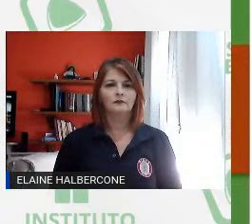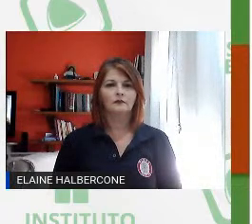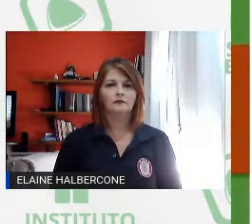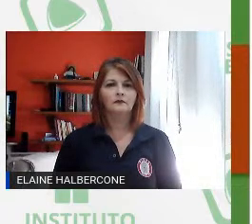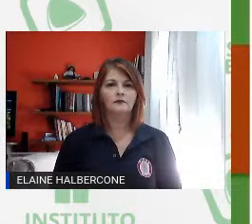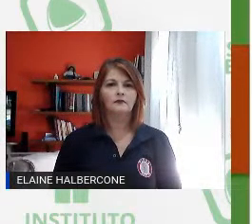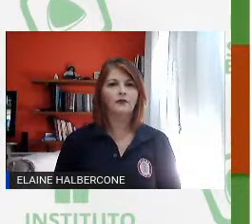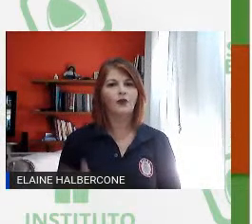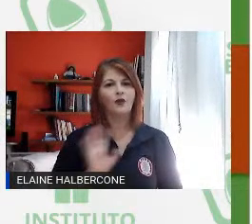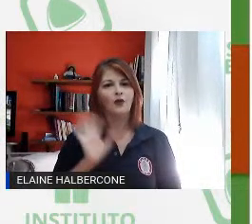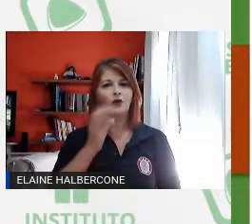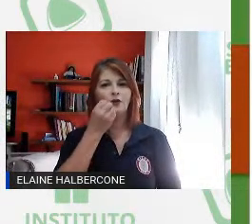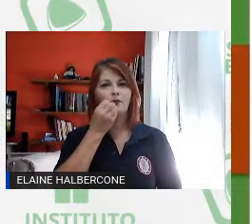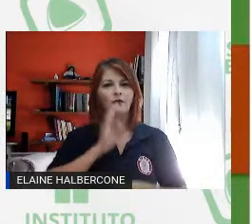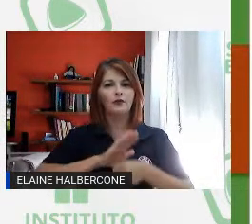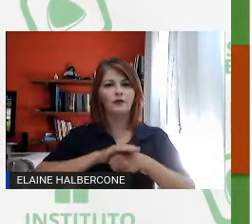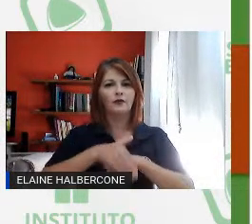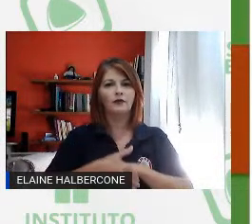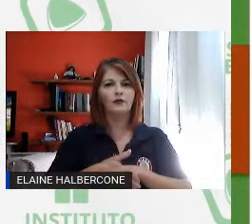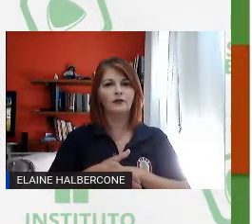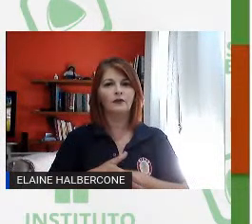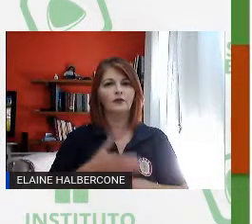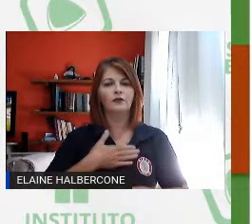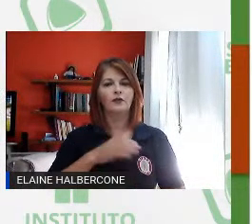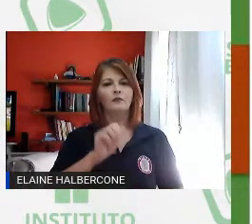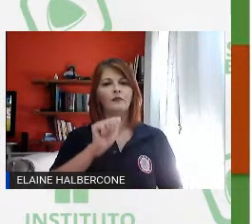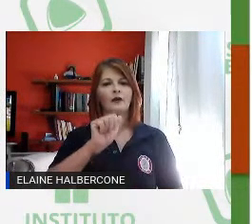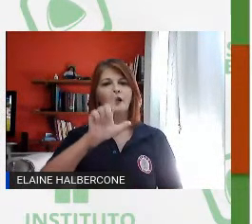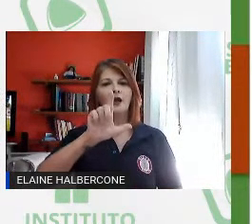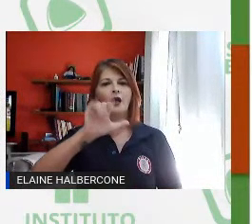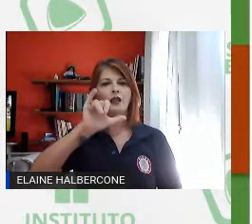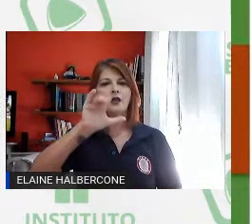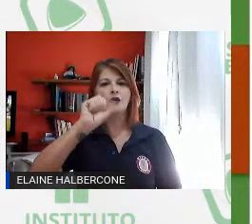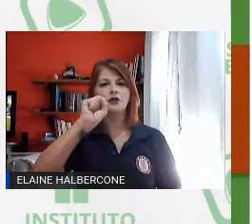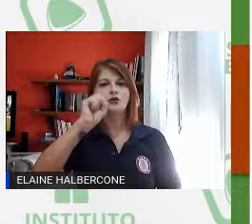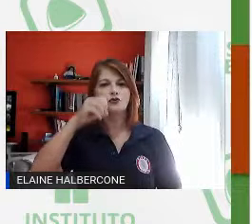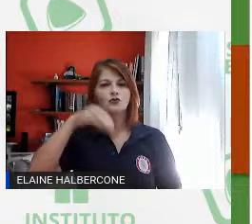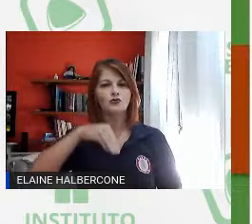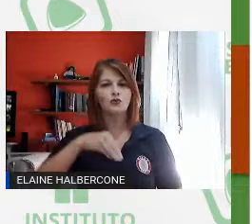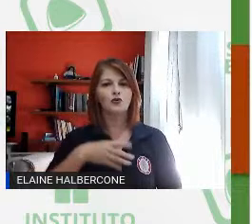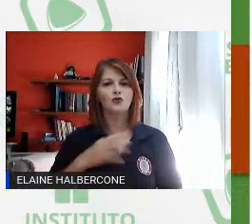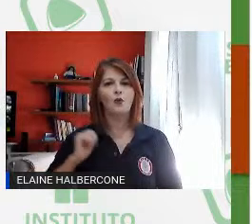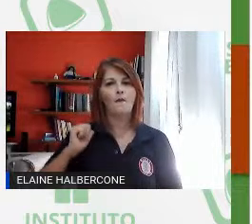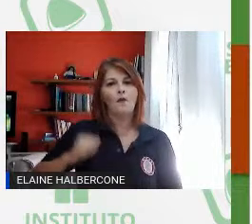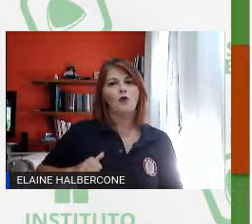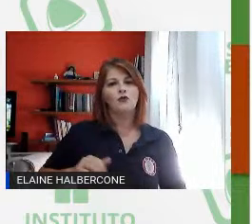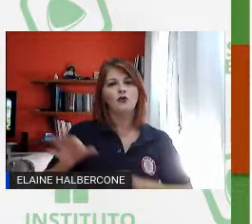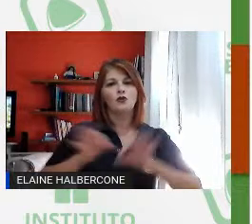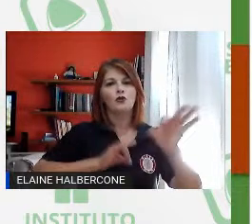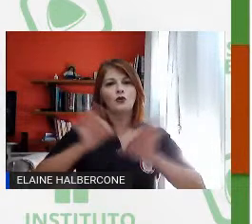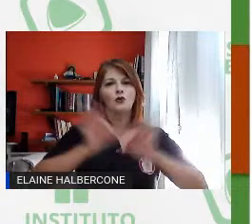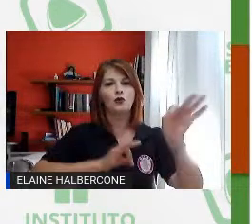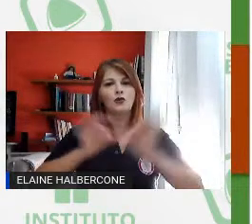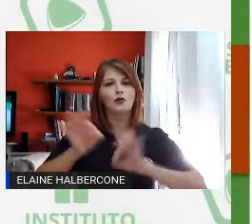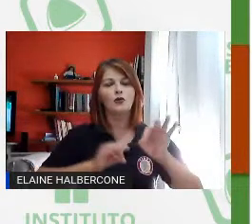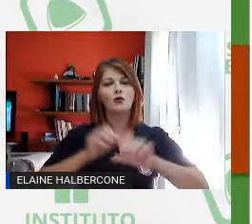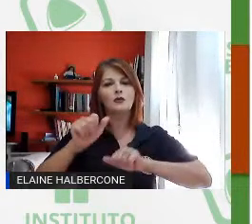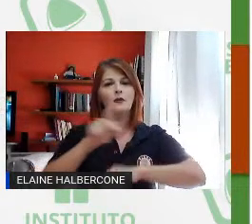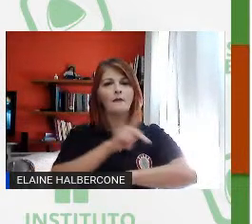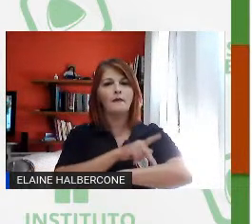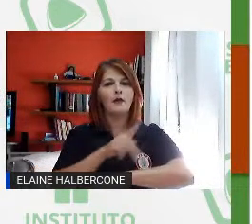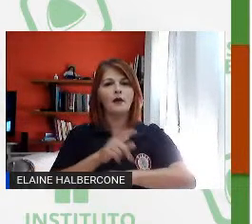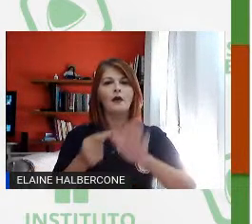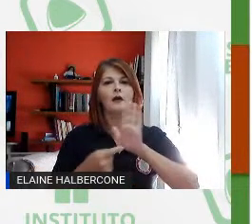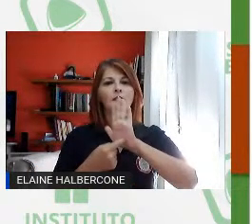Olá, boa noite. Eu me chamo Alice Santos do Amor Divino, sou bolsista do projeto de residência pedagógica e hoje apresentarei